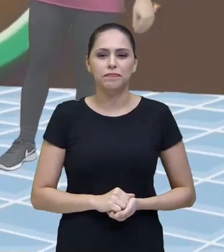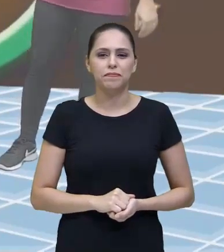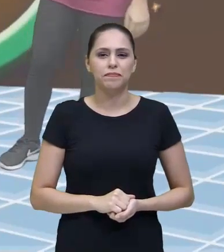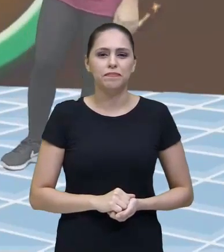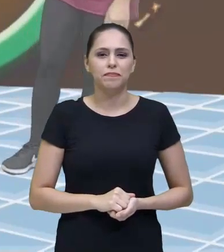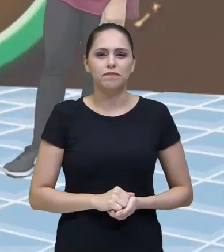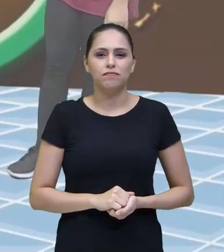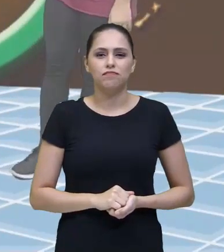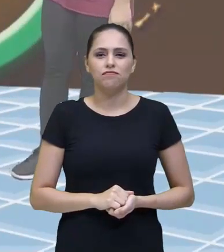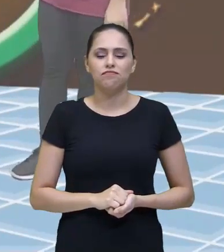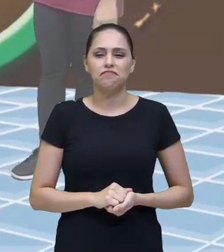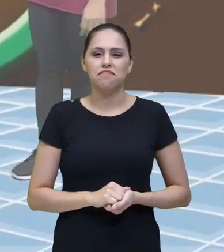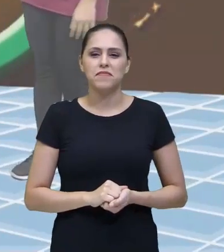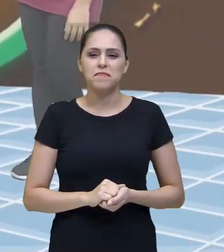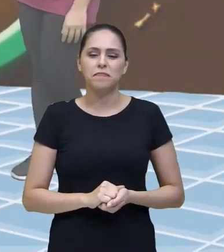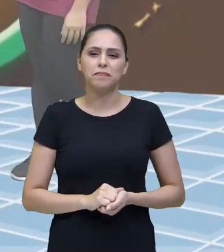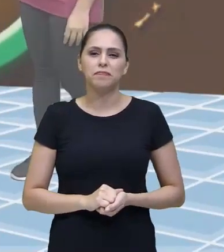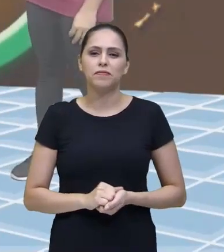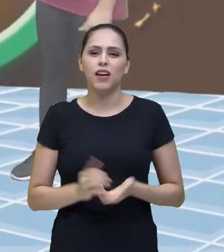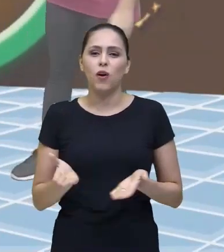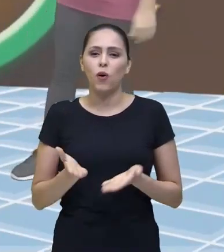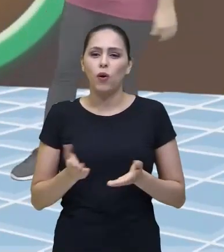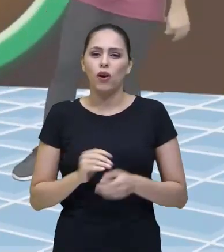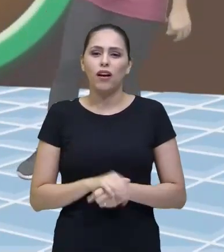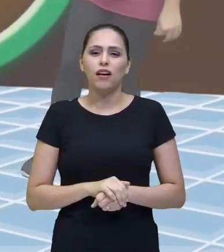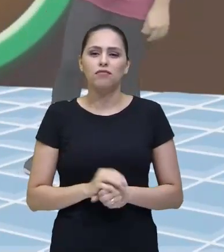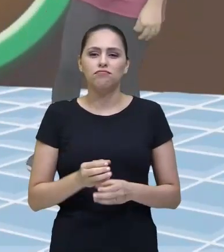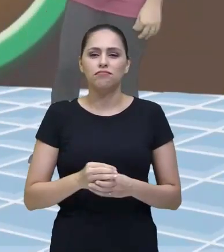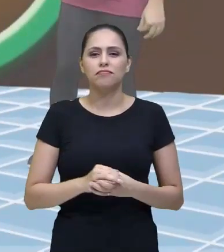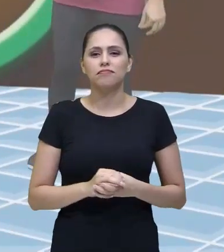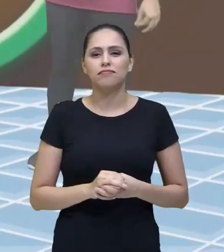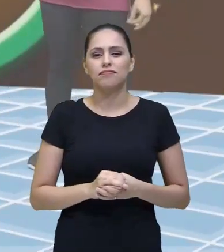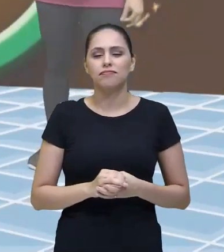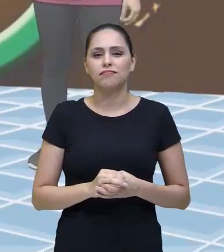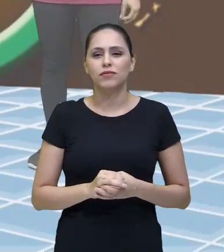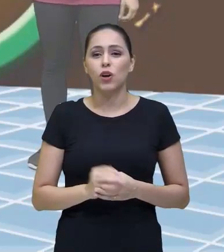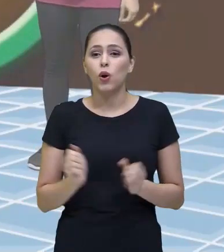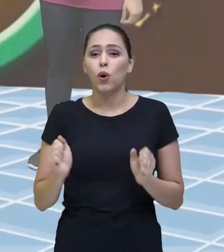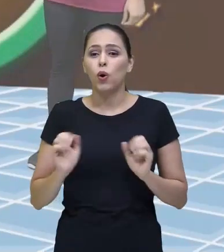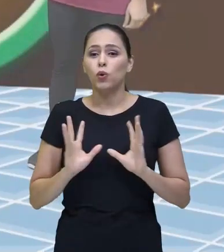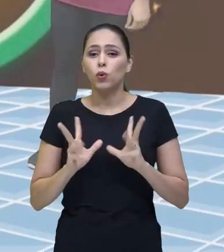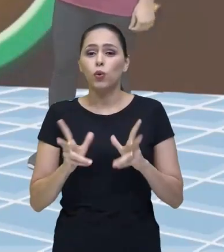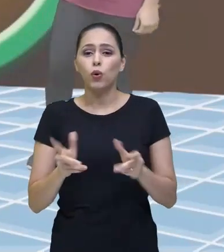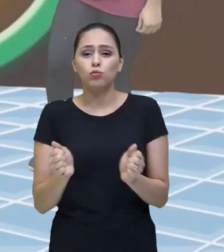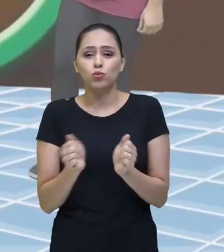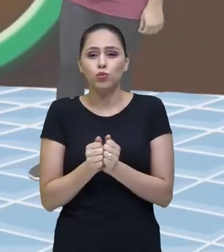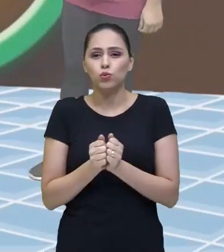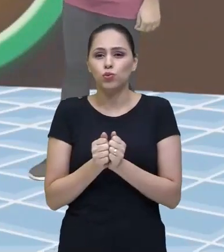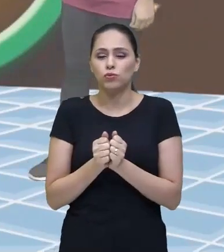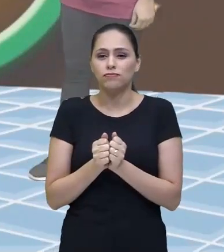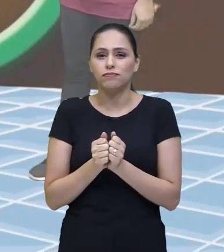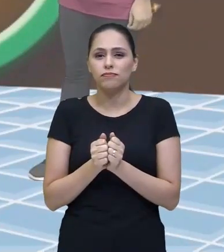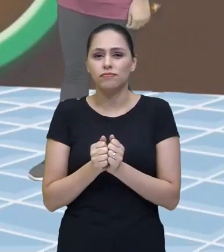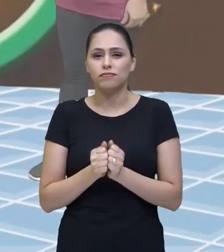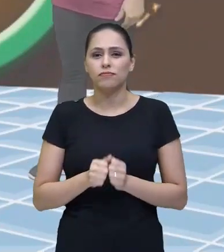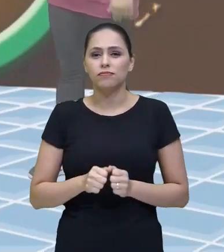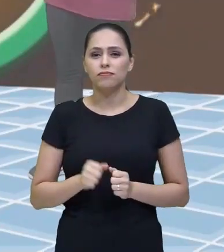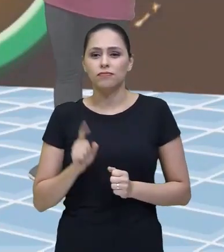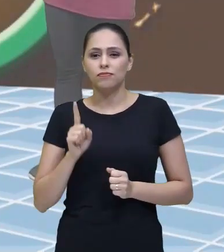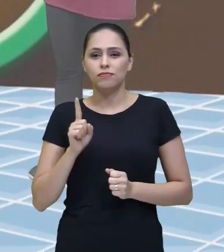Momento mais esperado. Mais esperado agora, hein? Fogo olímpico. Calma, todo mundo junto. Vamos contar junto, hein, Sofia? Vamos contar lá, hein? Todo